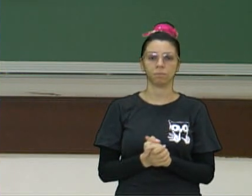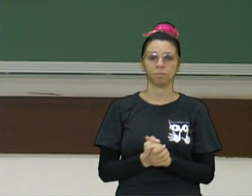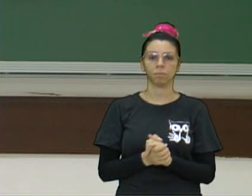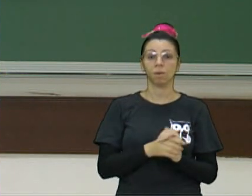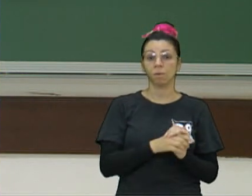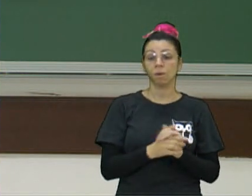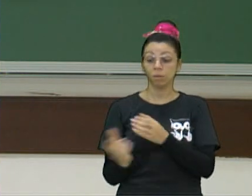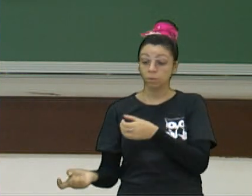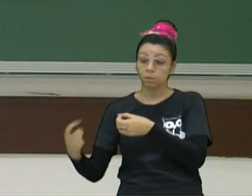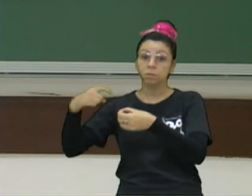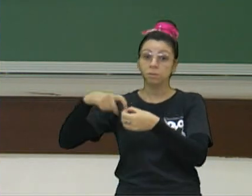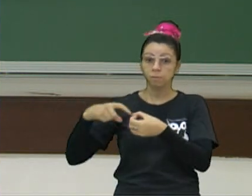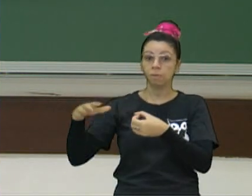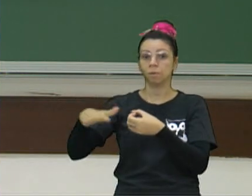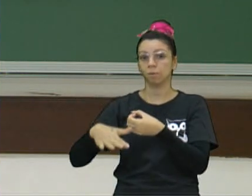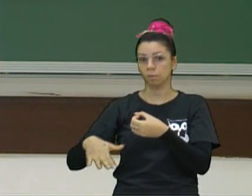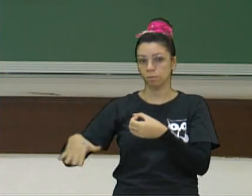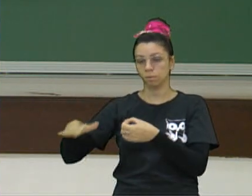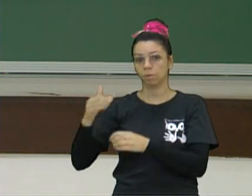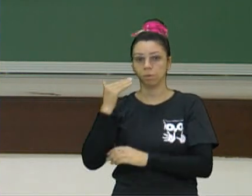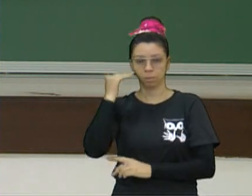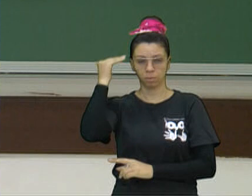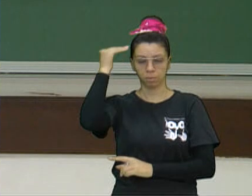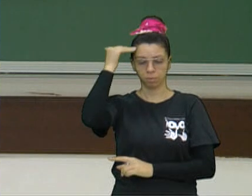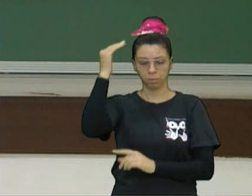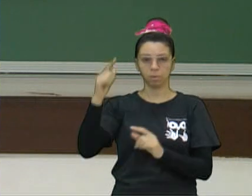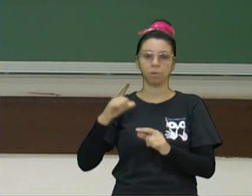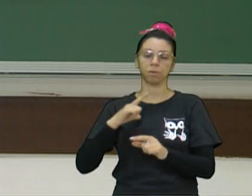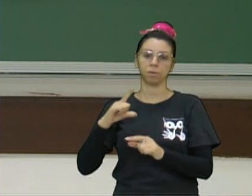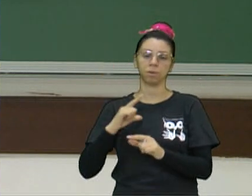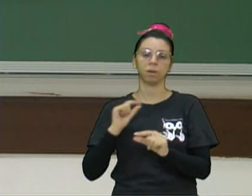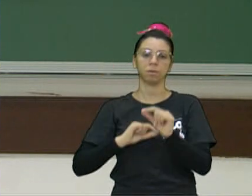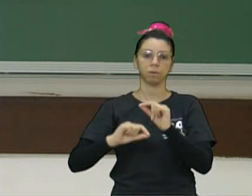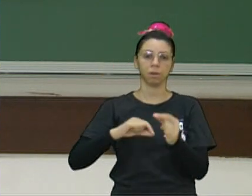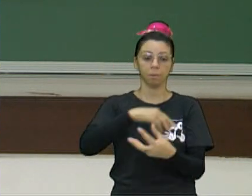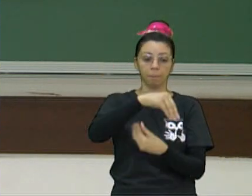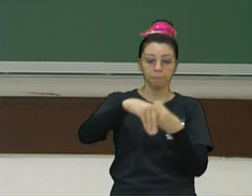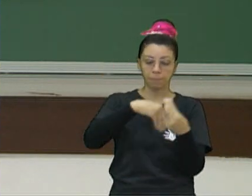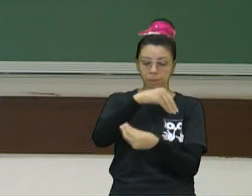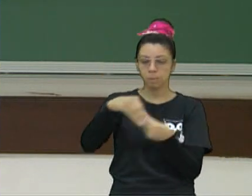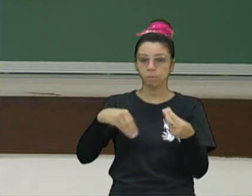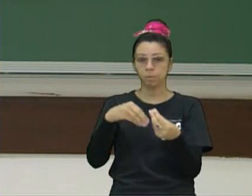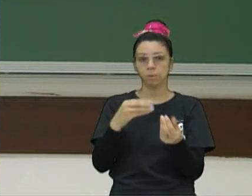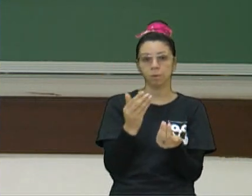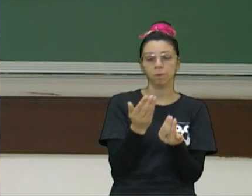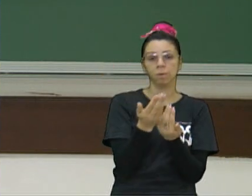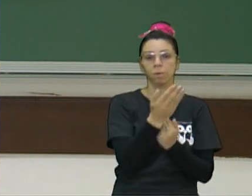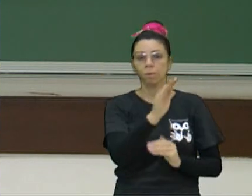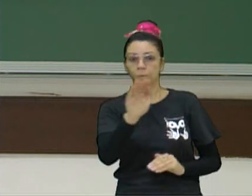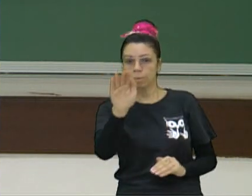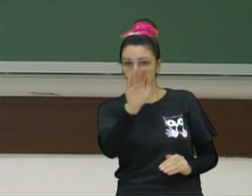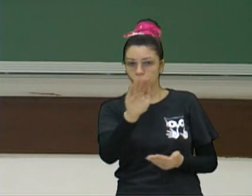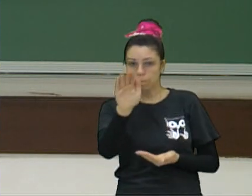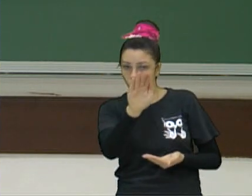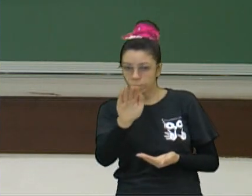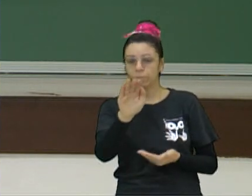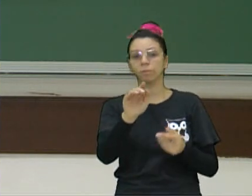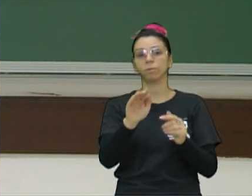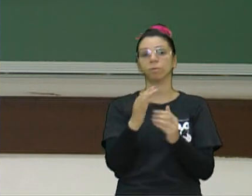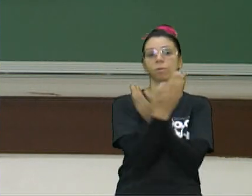de outras modalidades de luta, que era o Karatê, o Kung Fu, outras modalidades ainda. Então, todas essas, somando,